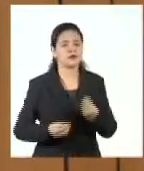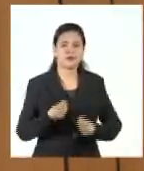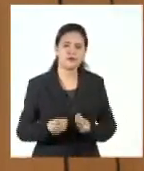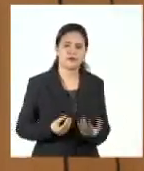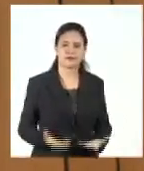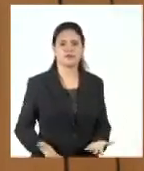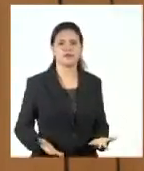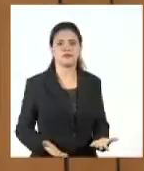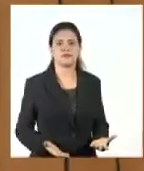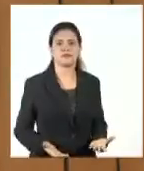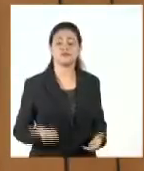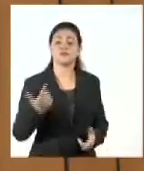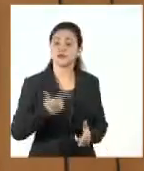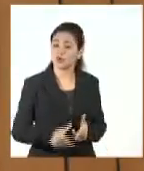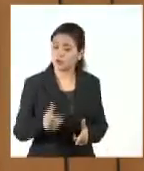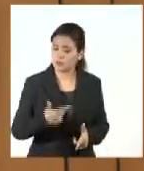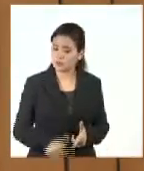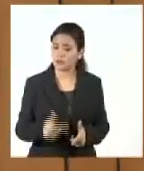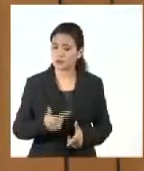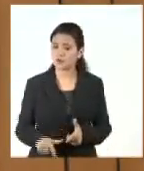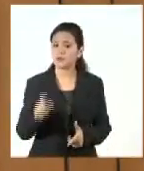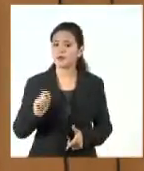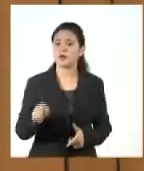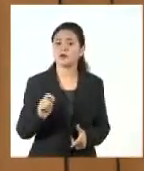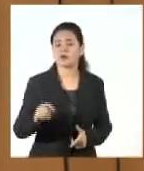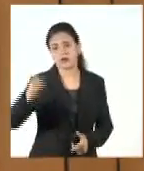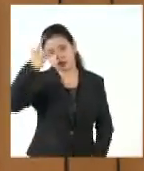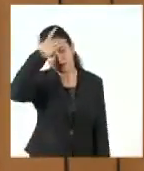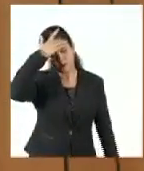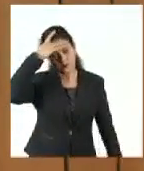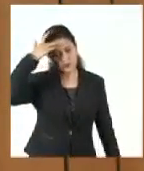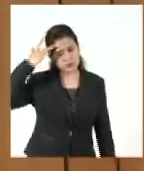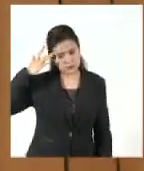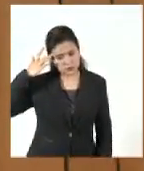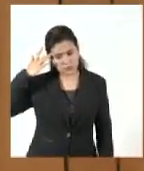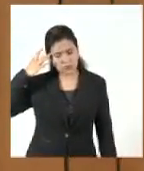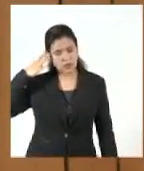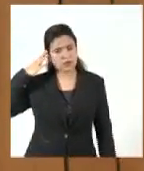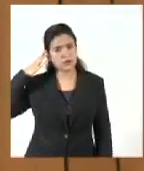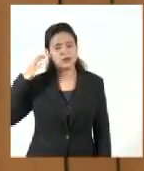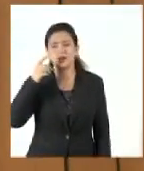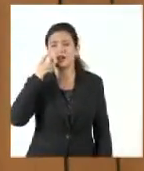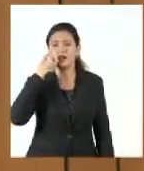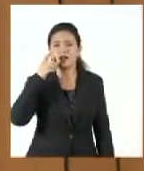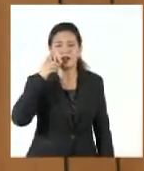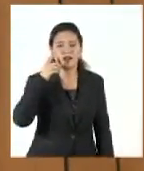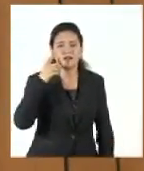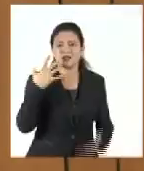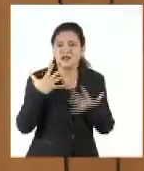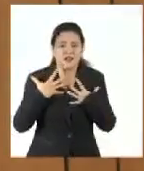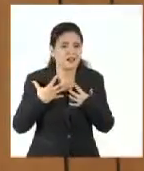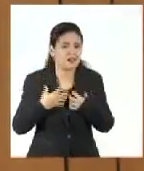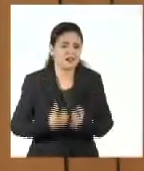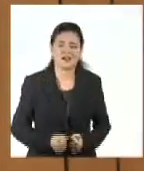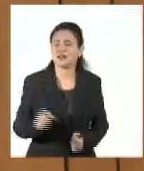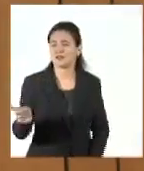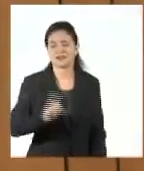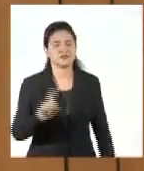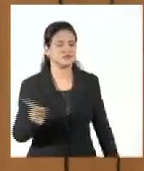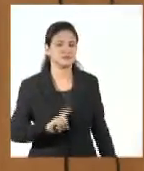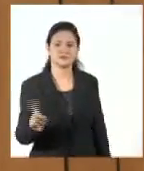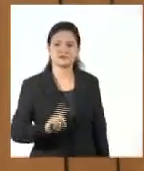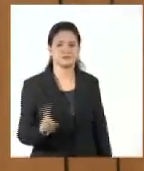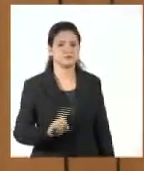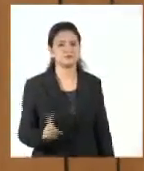O problema é que as pessoas não aguentam mais. Não